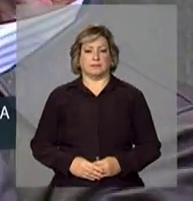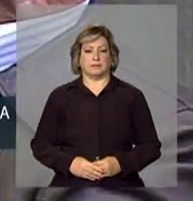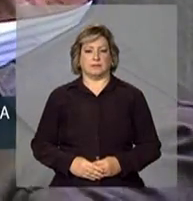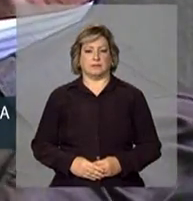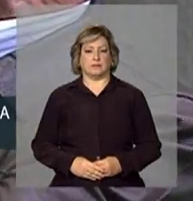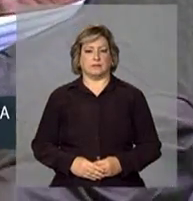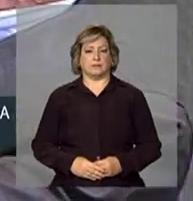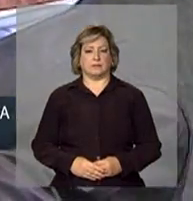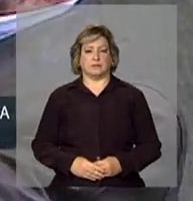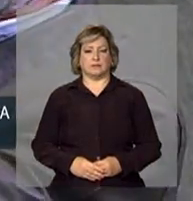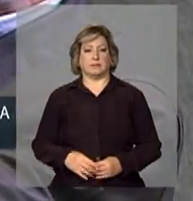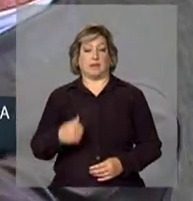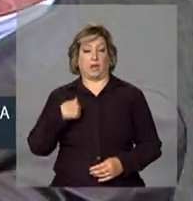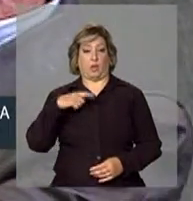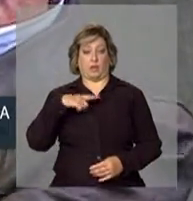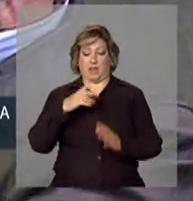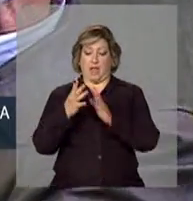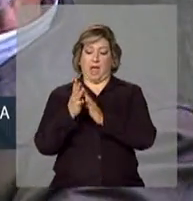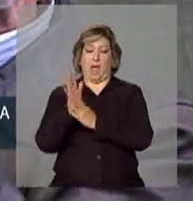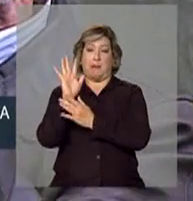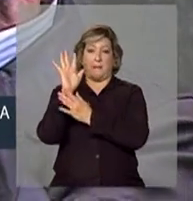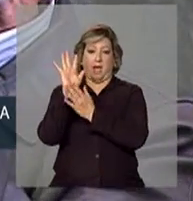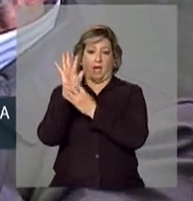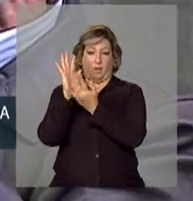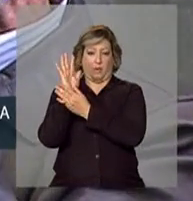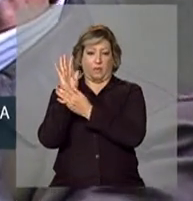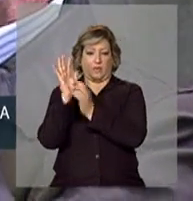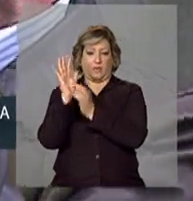Tenho essa mão direita